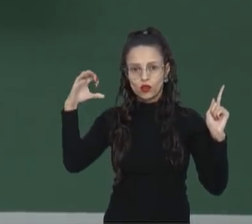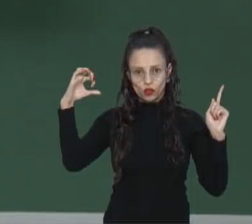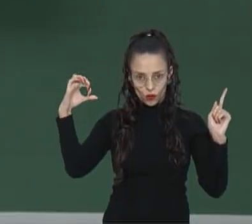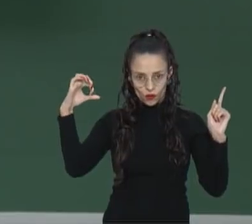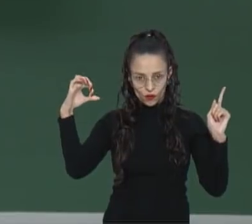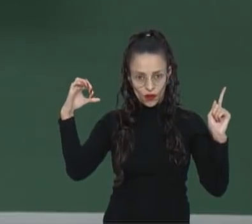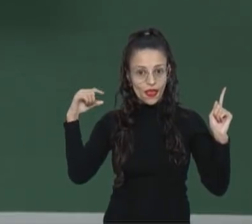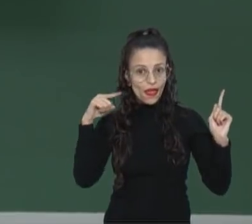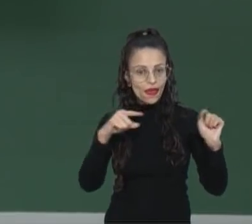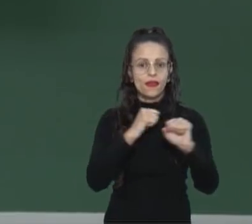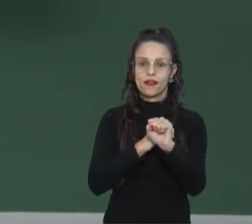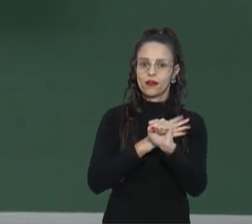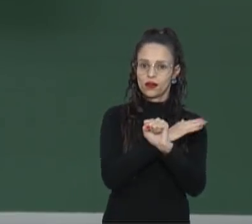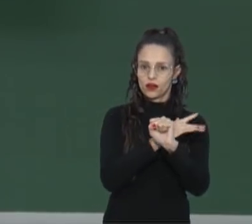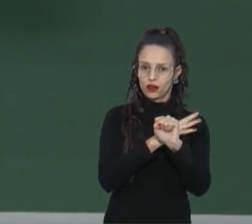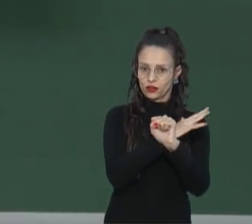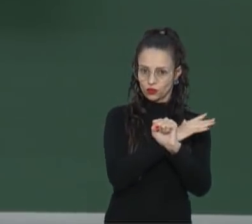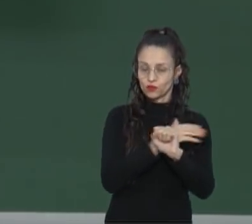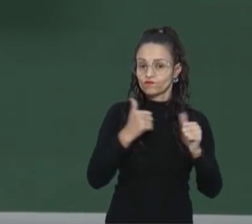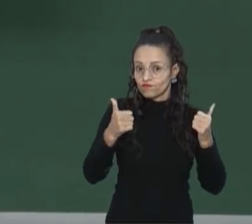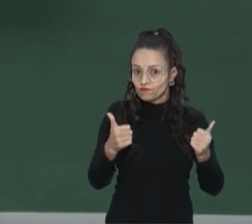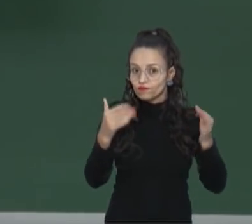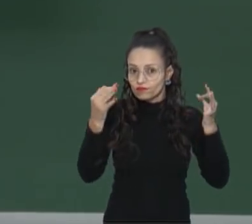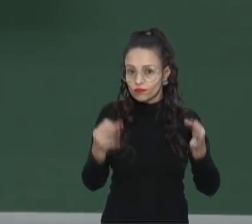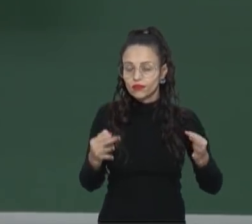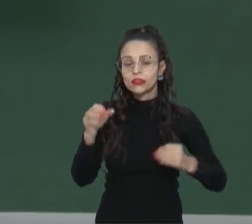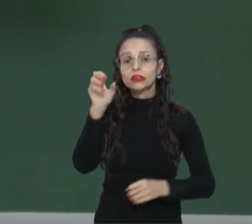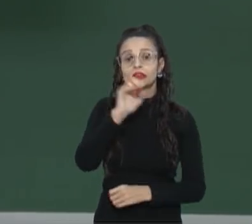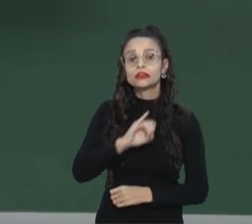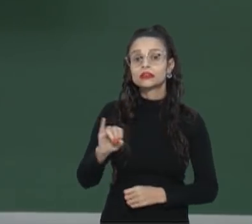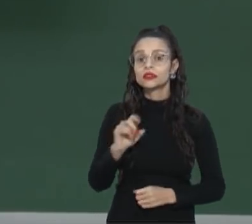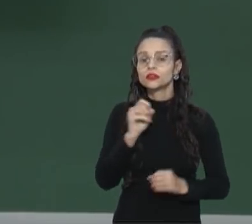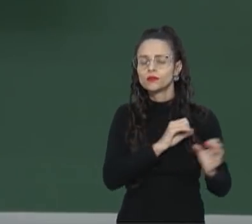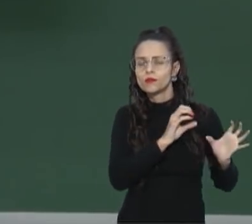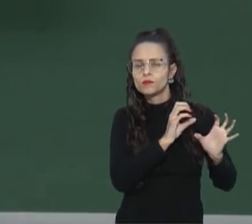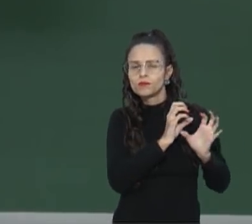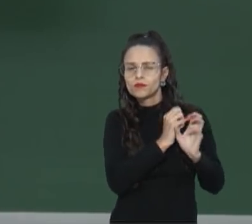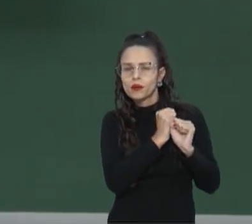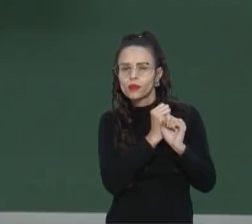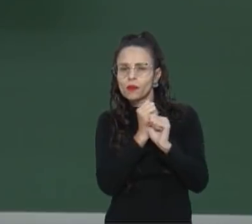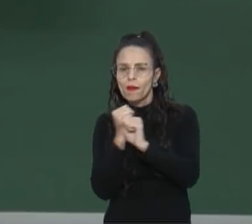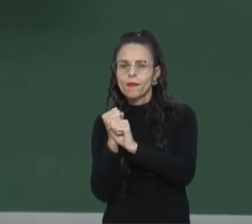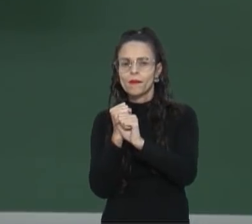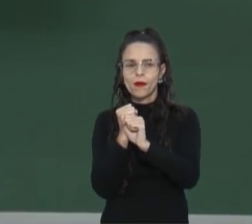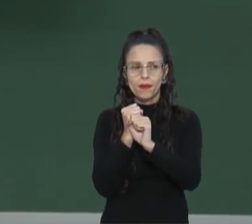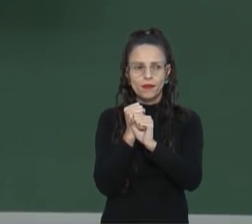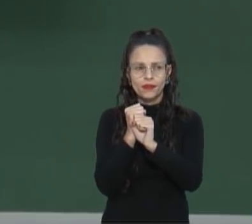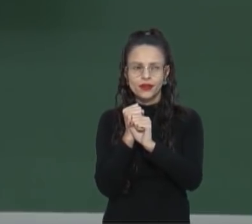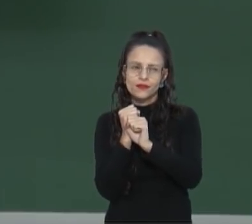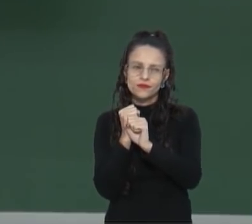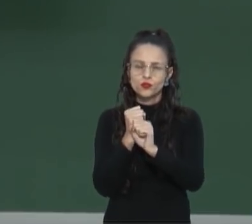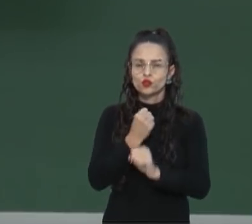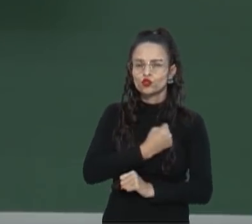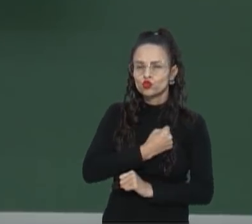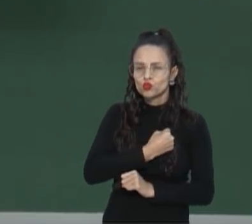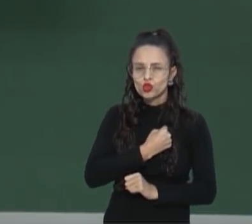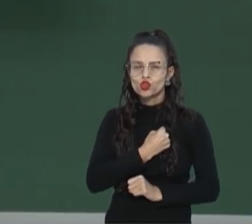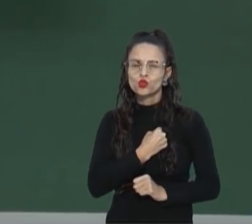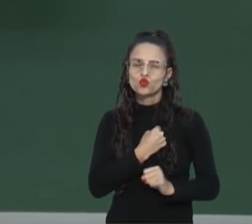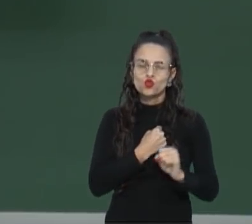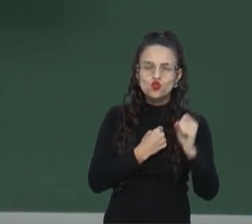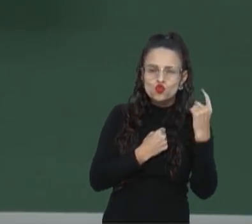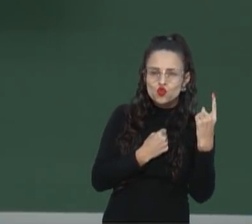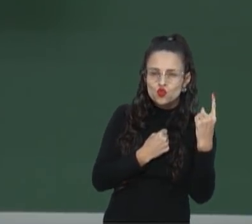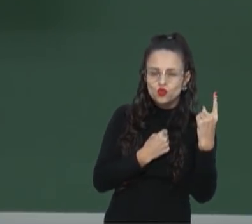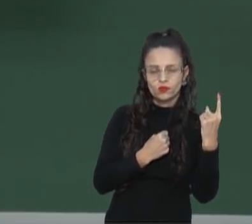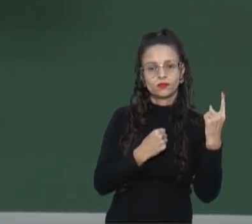de ácido, correto? Se nessa contagem der um valor muito próximo de 1, quer dizer que